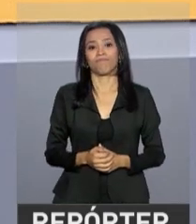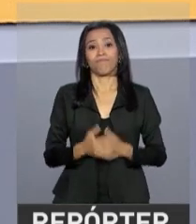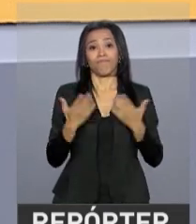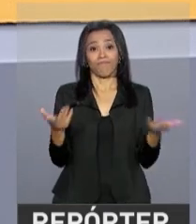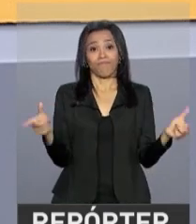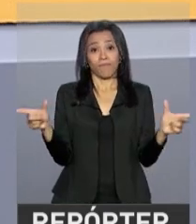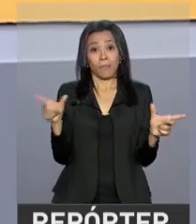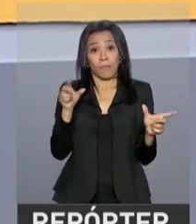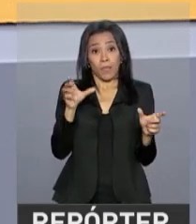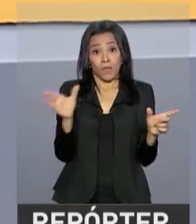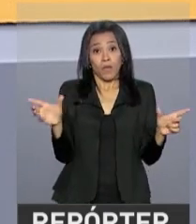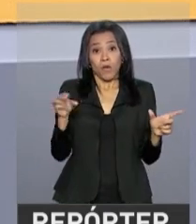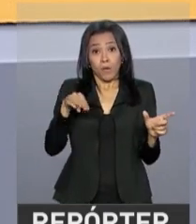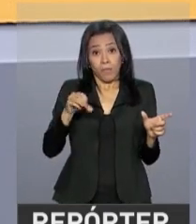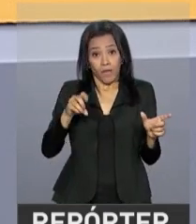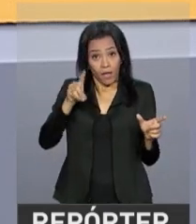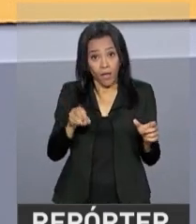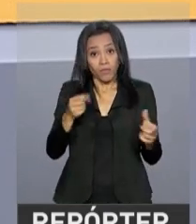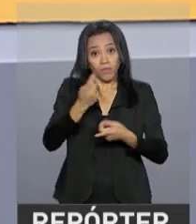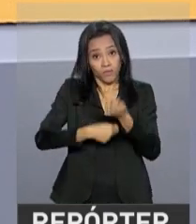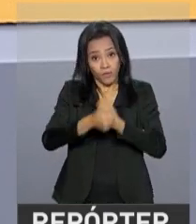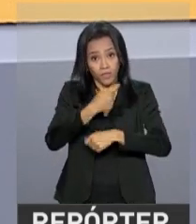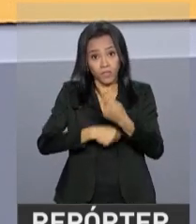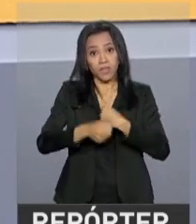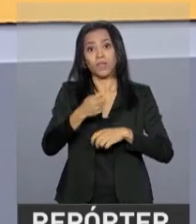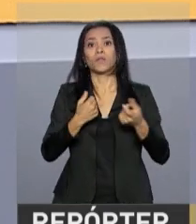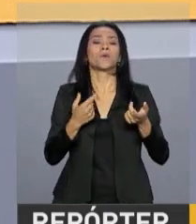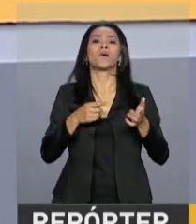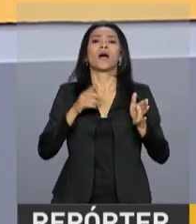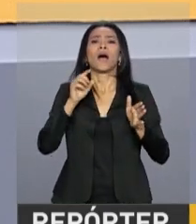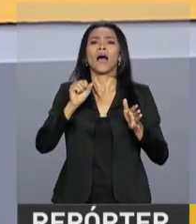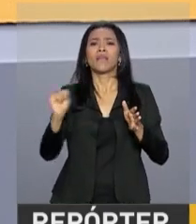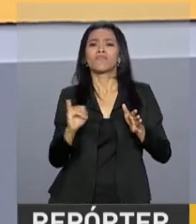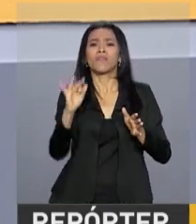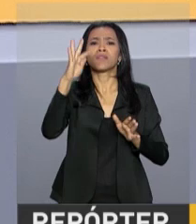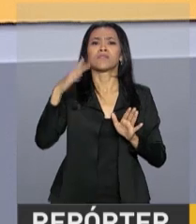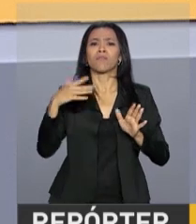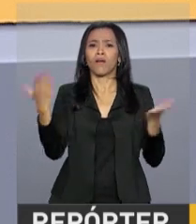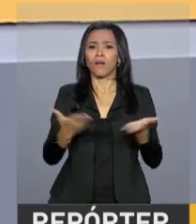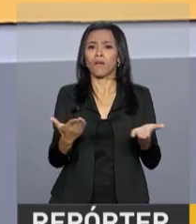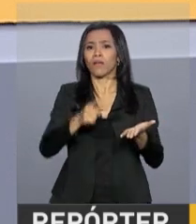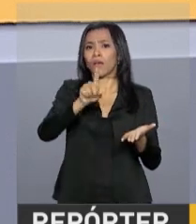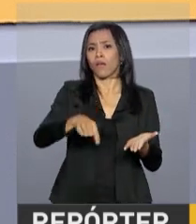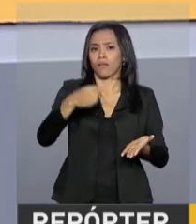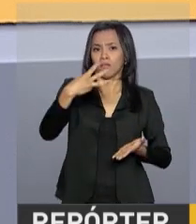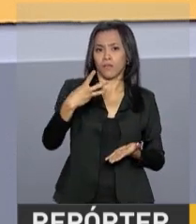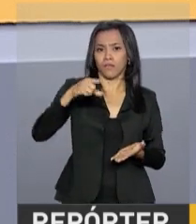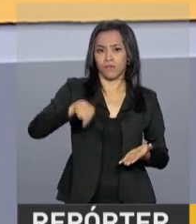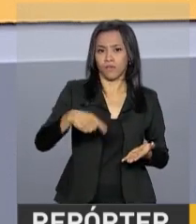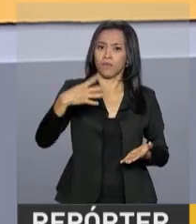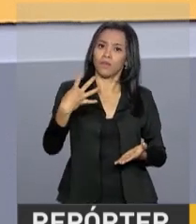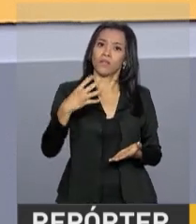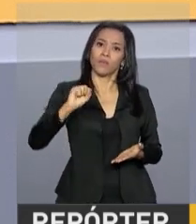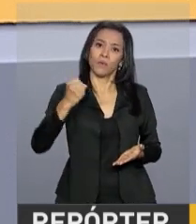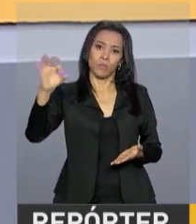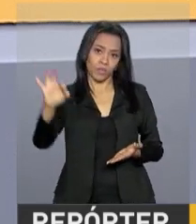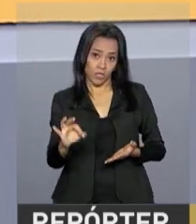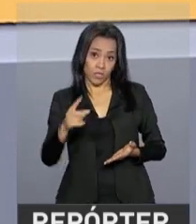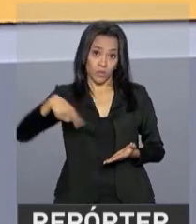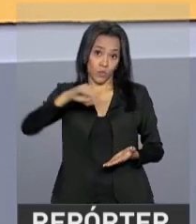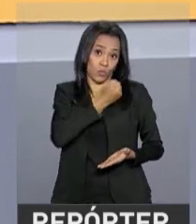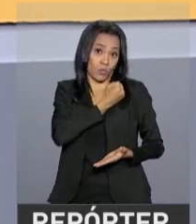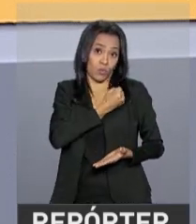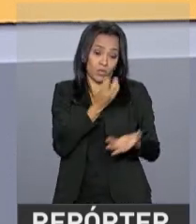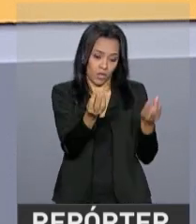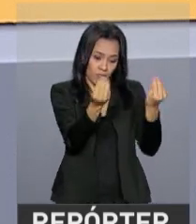mercado financeiro reduziu ainda mais a estimativa de inflação, agora para 3,48%. Os números estão no